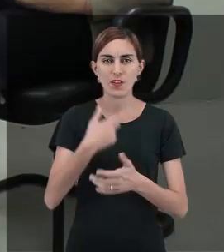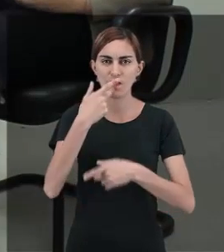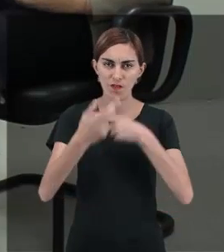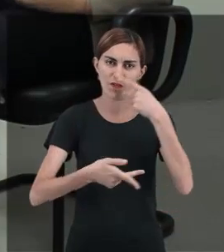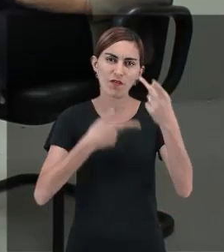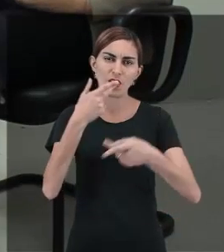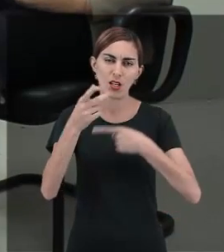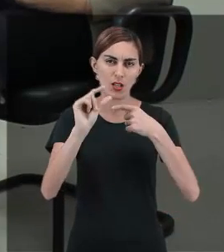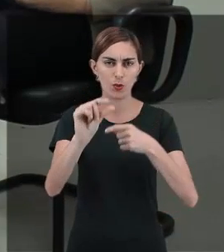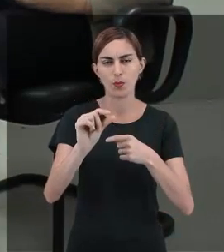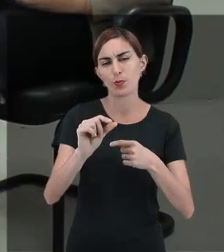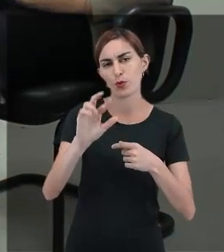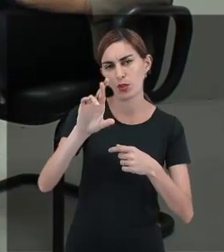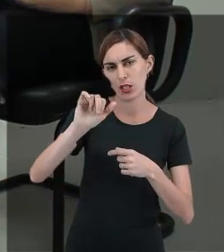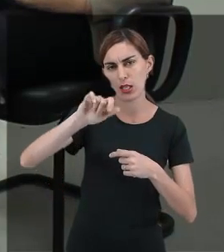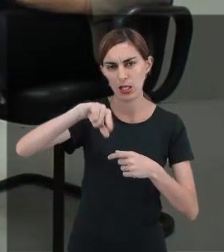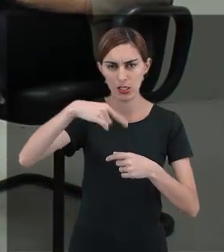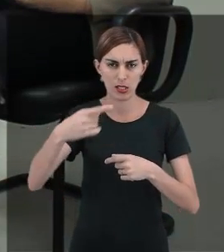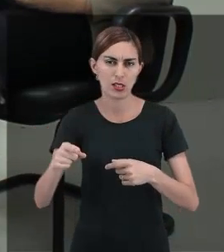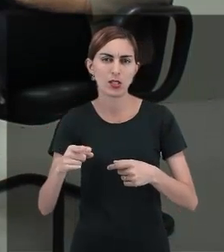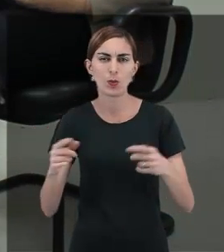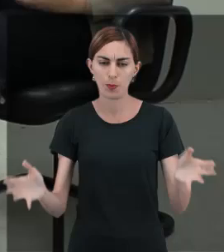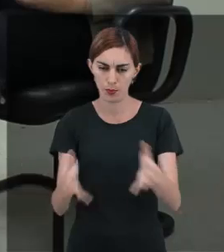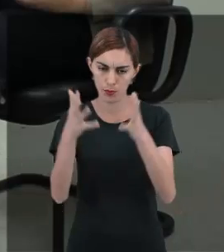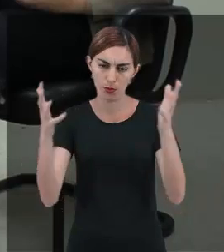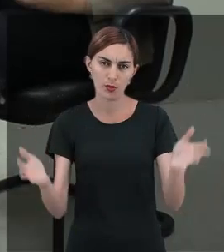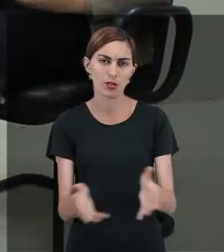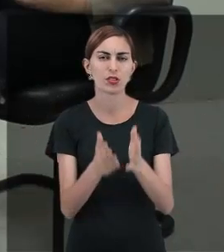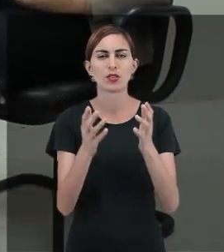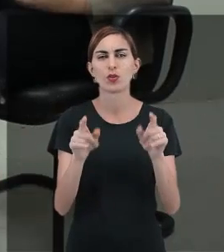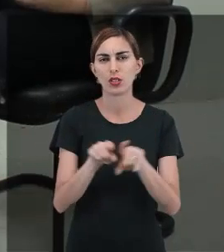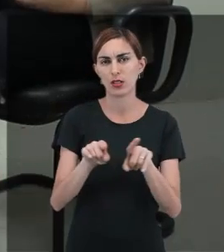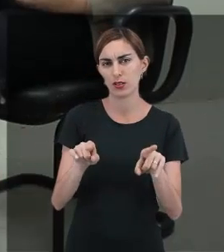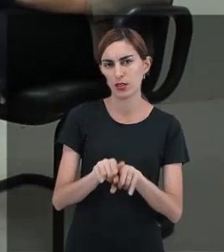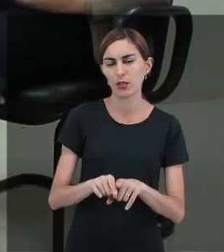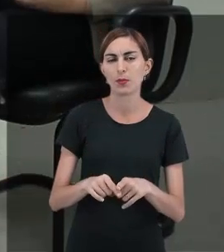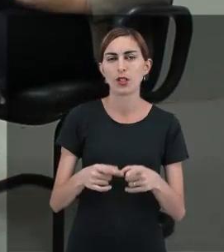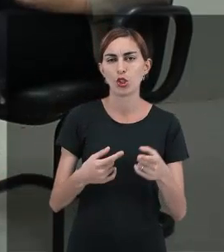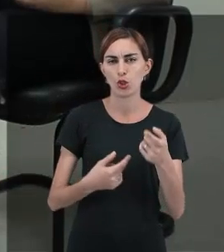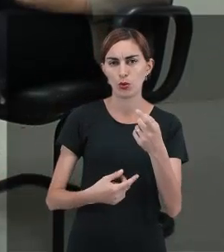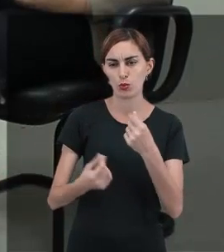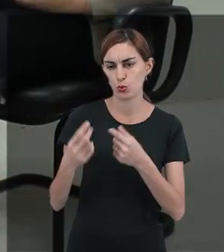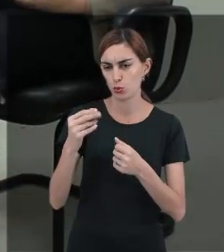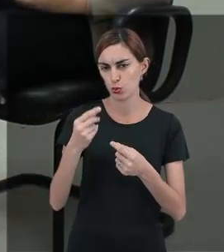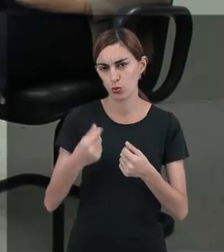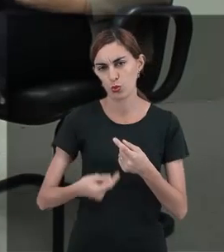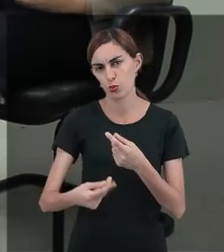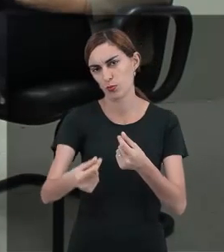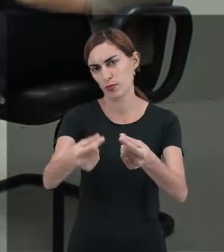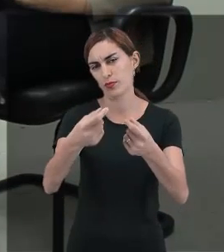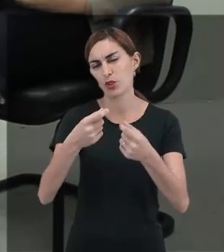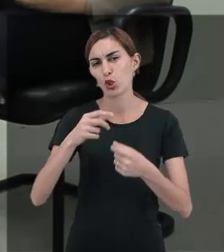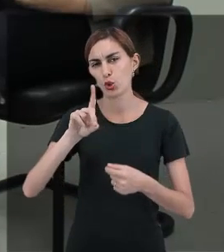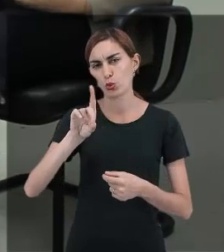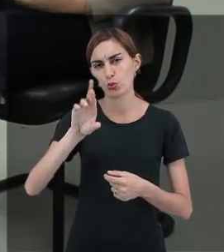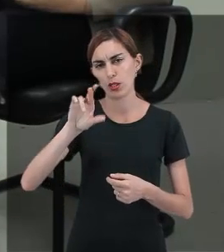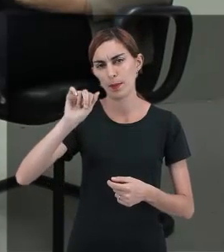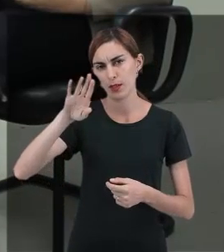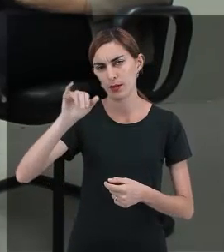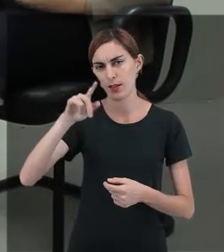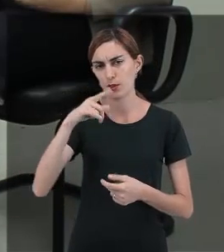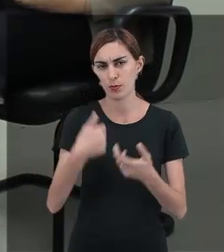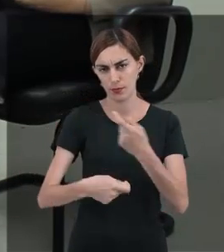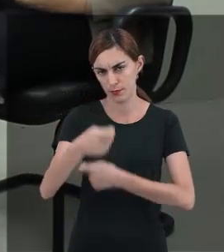falar dessa relação entre a praça e a promoção e a sua aplicabilidade no mercado. Você pode conversar um pouquinho com a gente sobre isso? Quando a